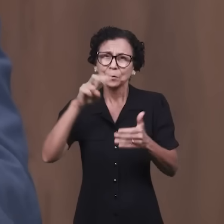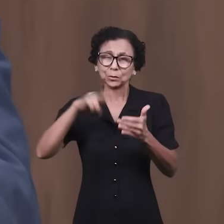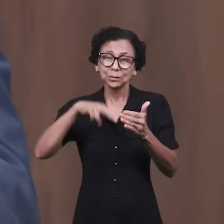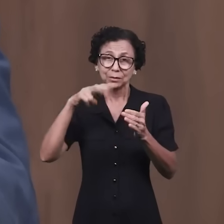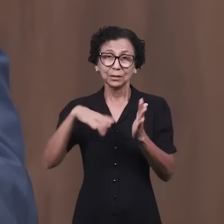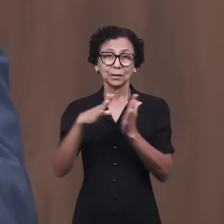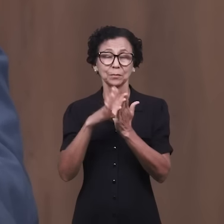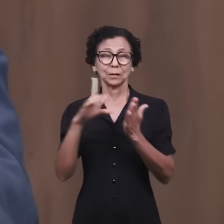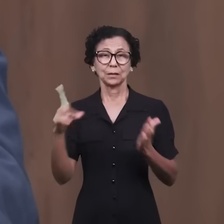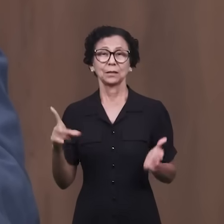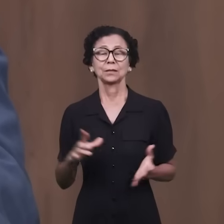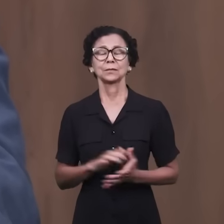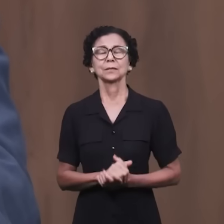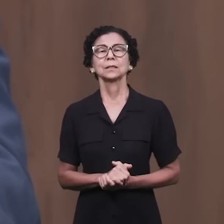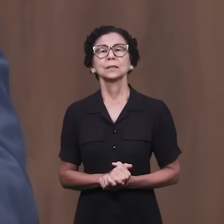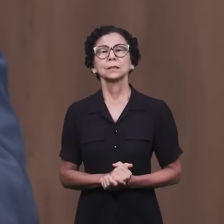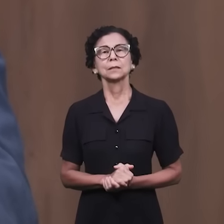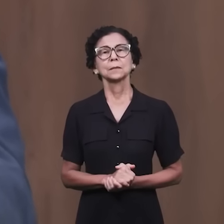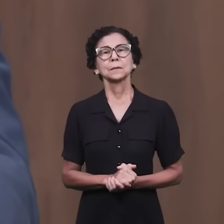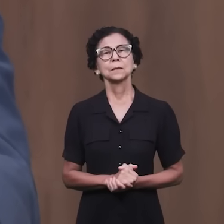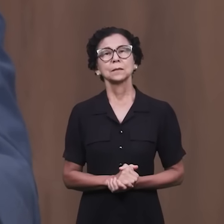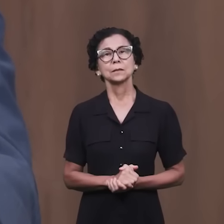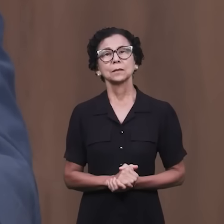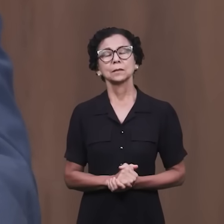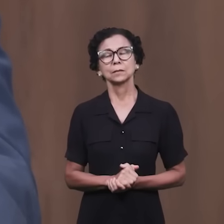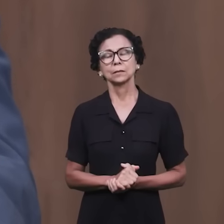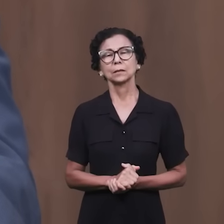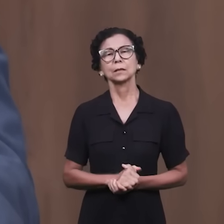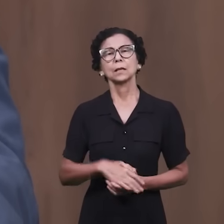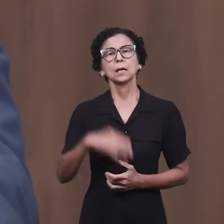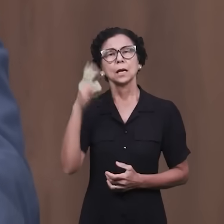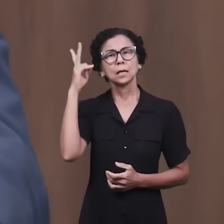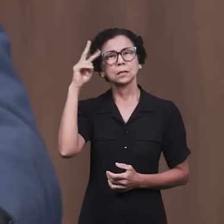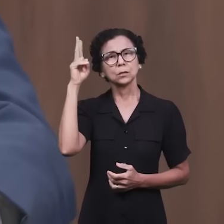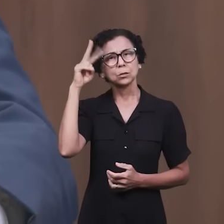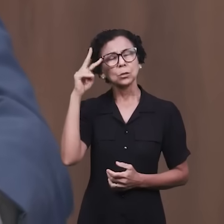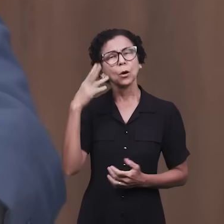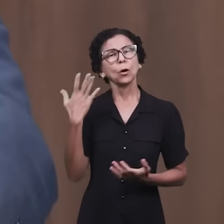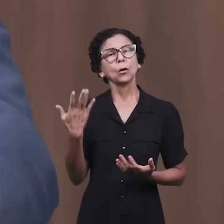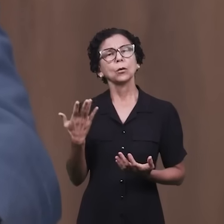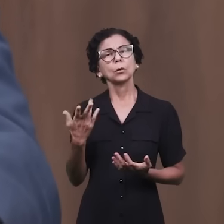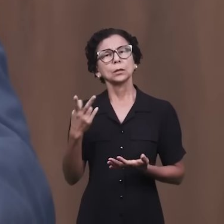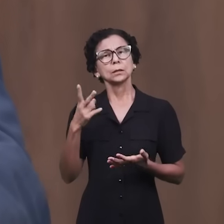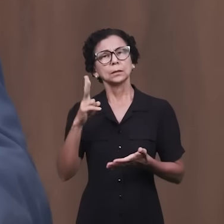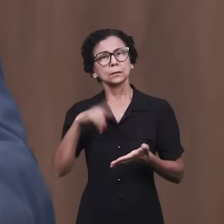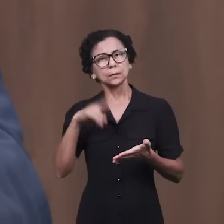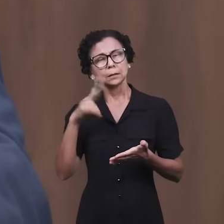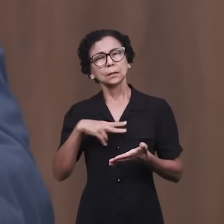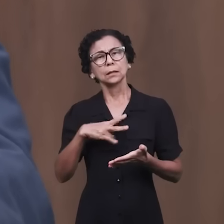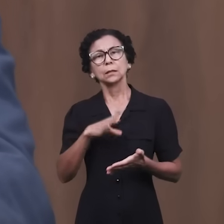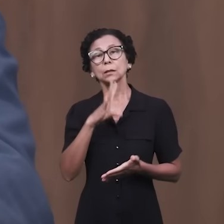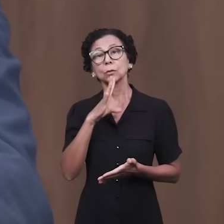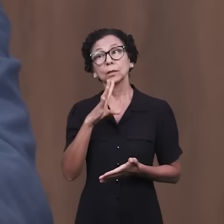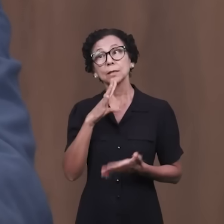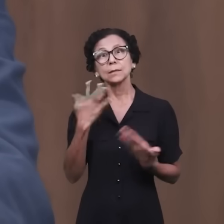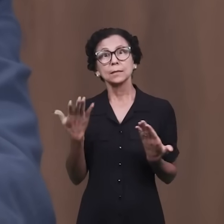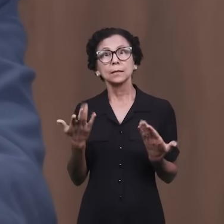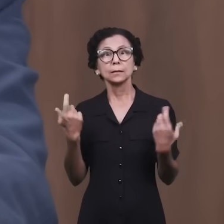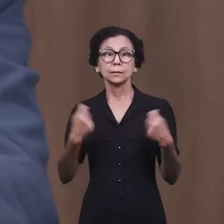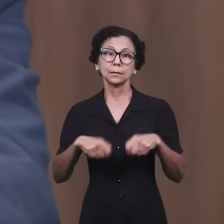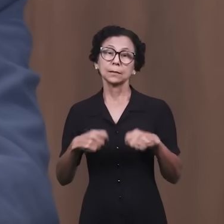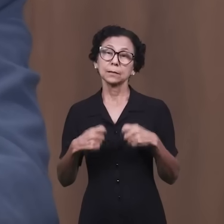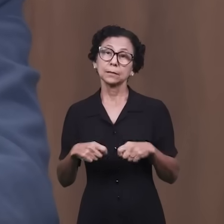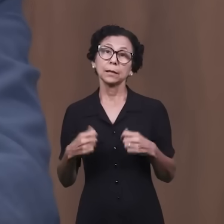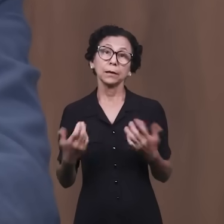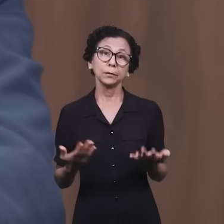livros, conhecer a palavra, isso falou, conhecer a letra, claro, nós temos que conhecer a letra para ter condição, como o pastor